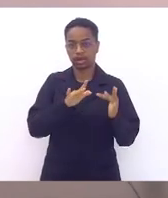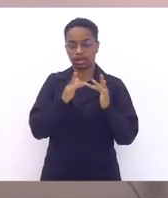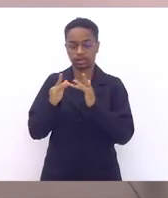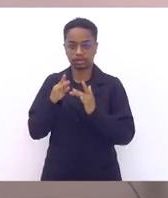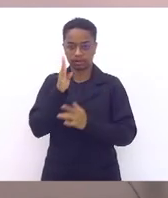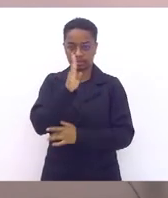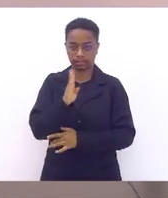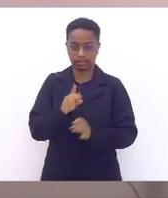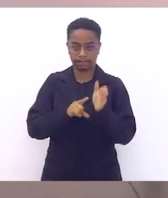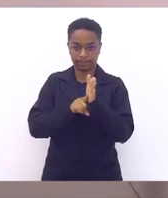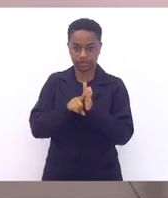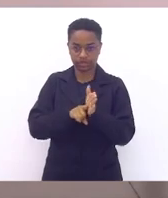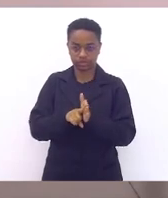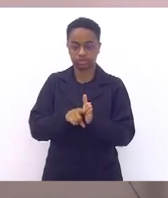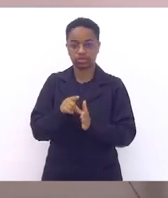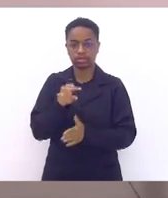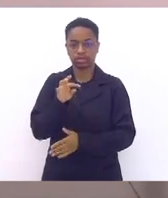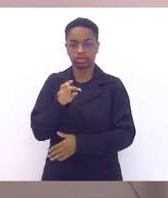em Tuberculose.